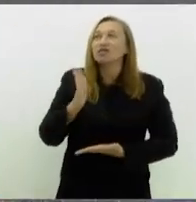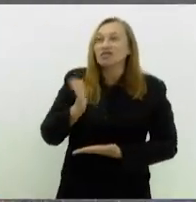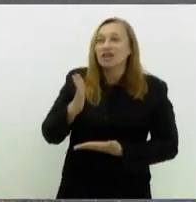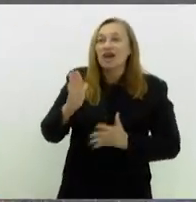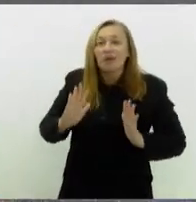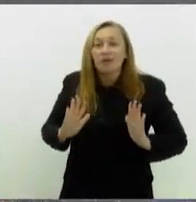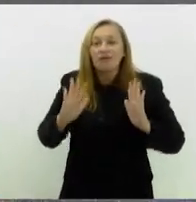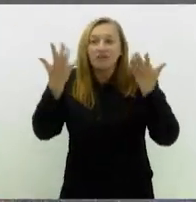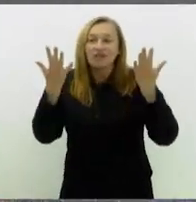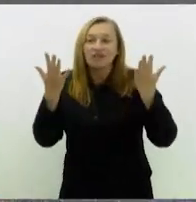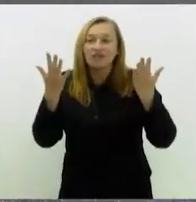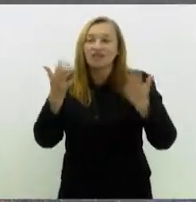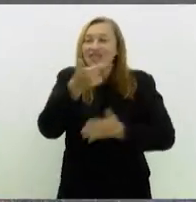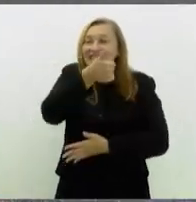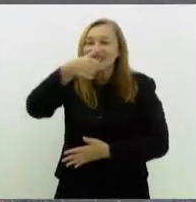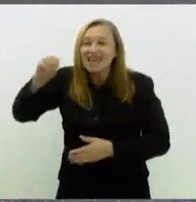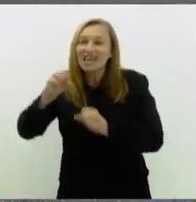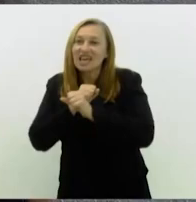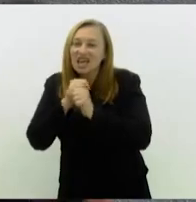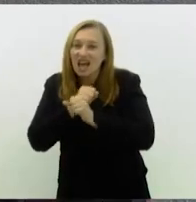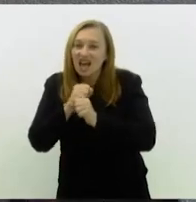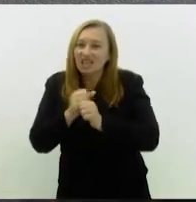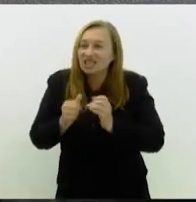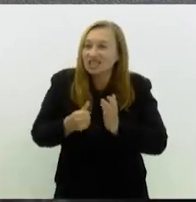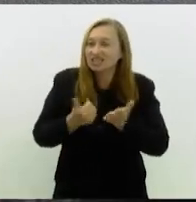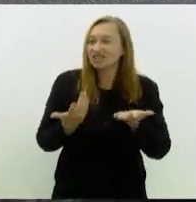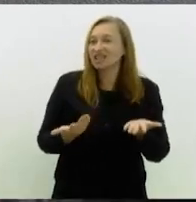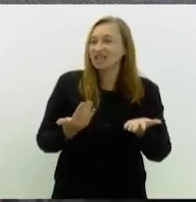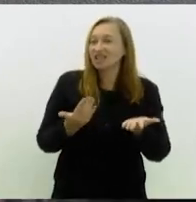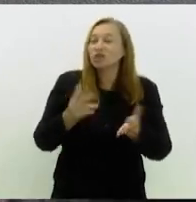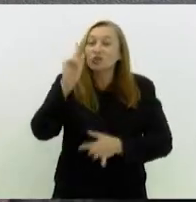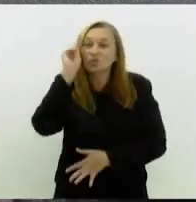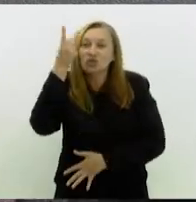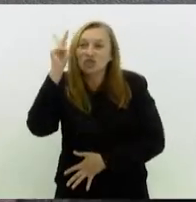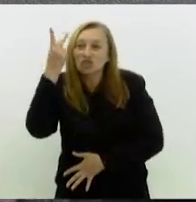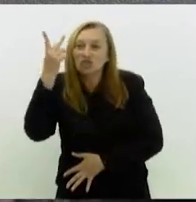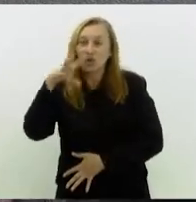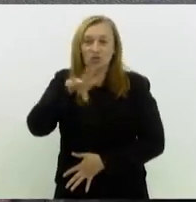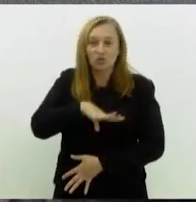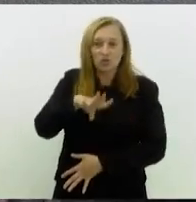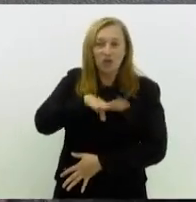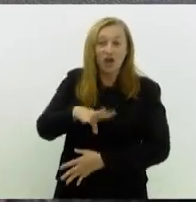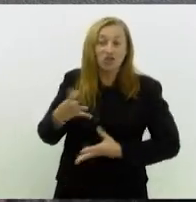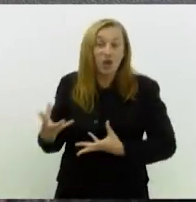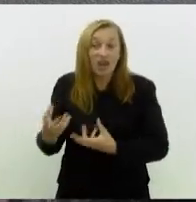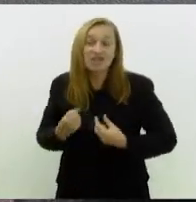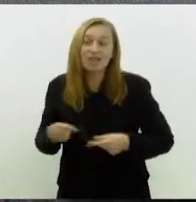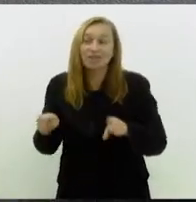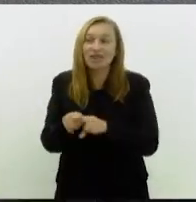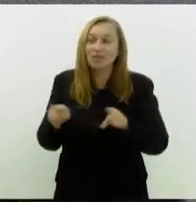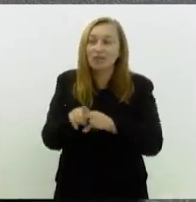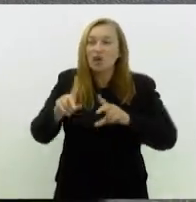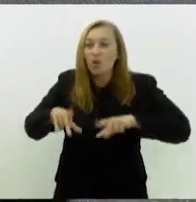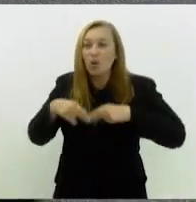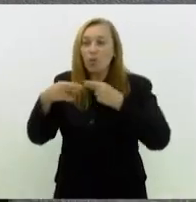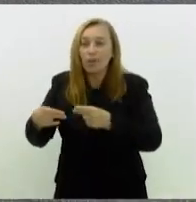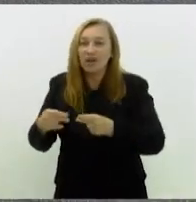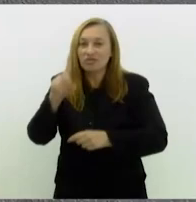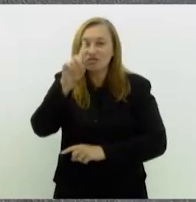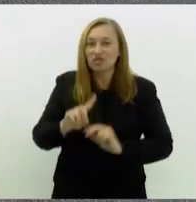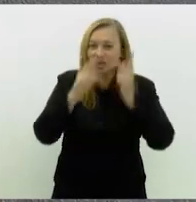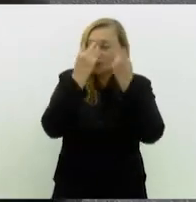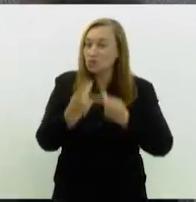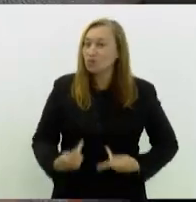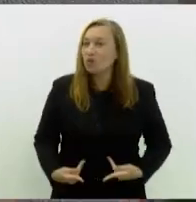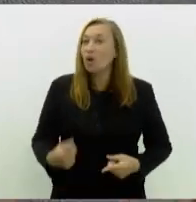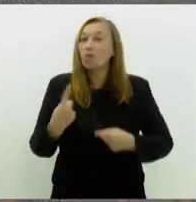comemorando os 100 anos da carta histórica em que o Vasco recebe também um prêmio de direitos humanos